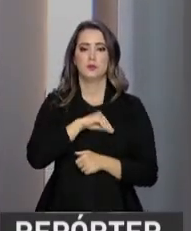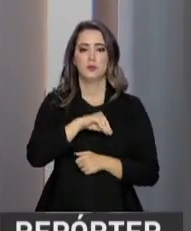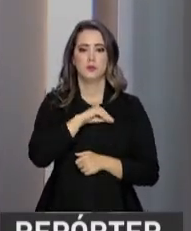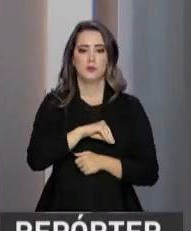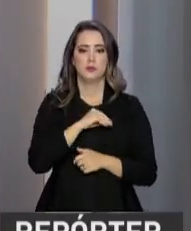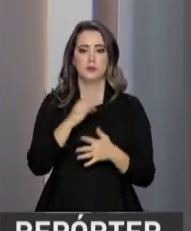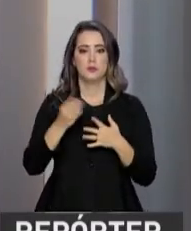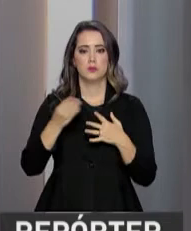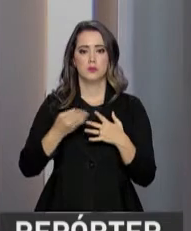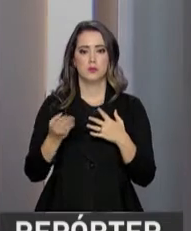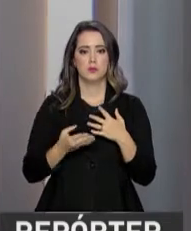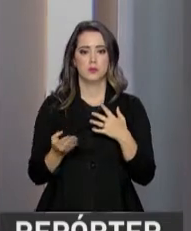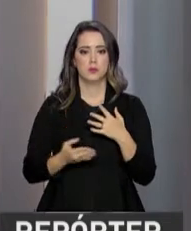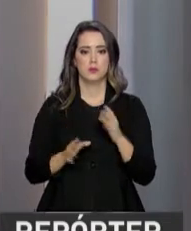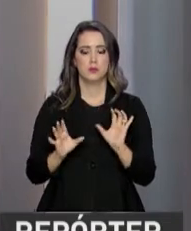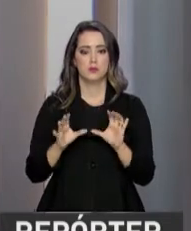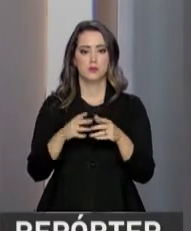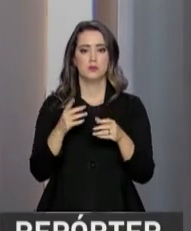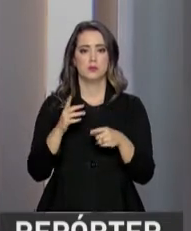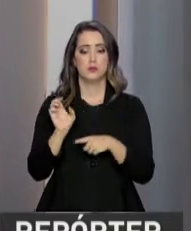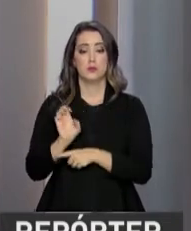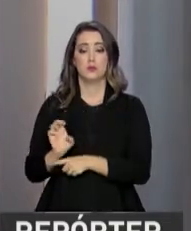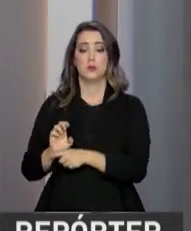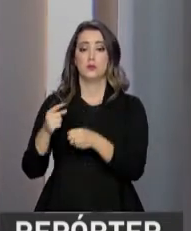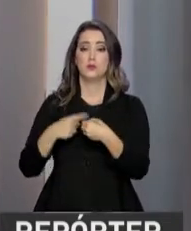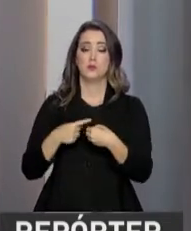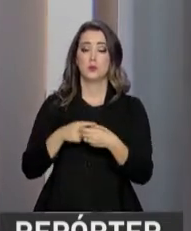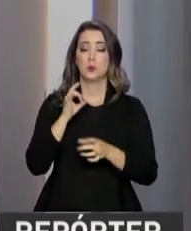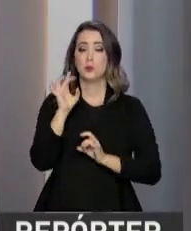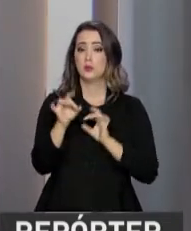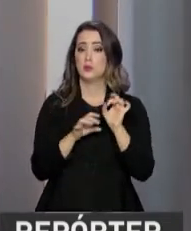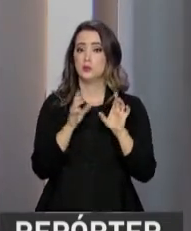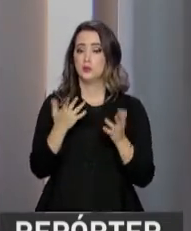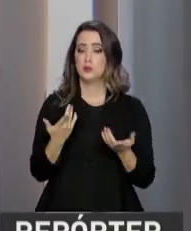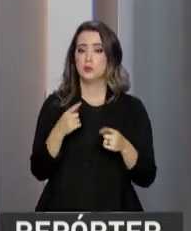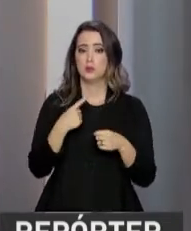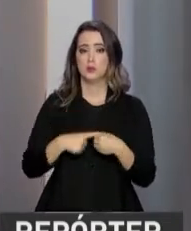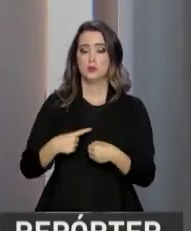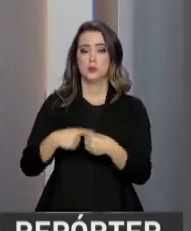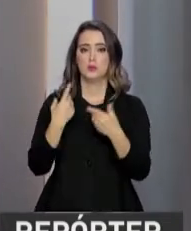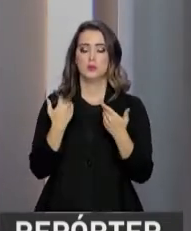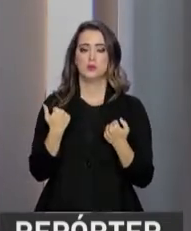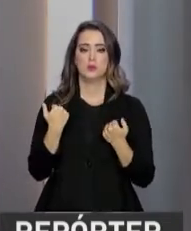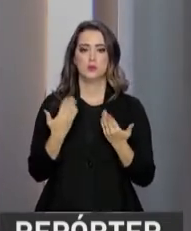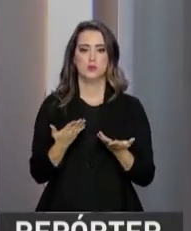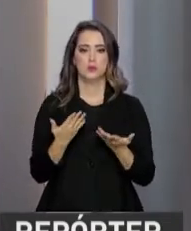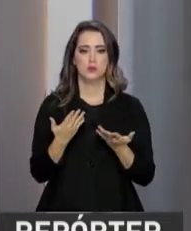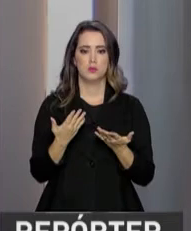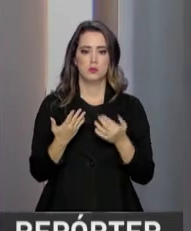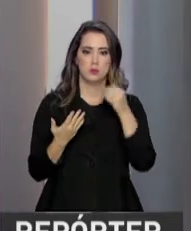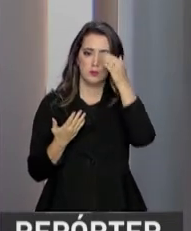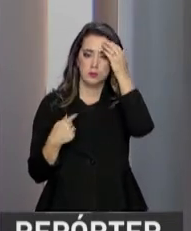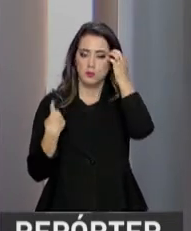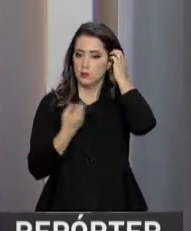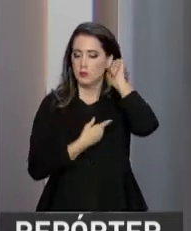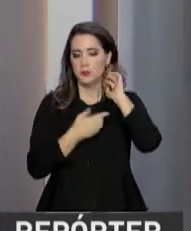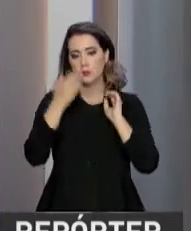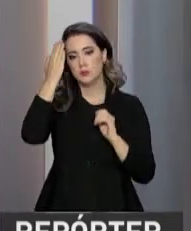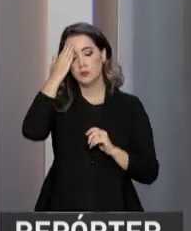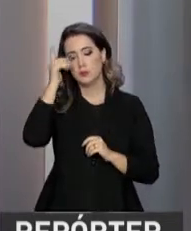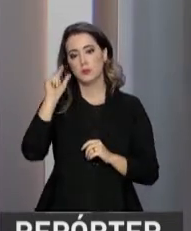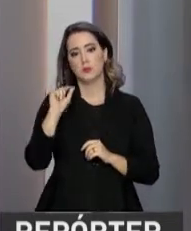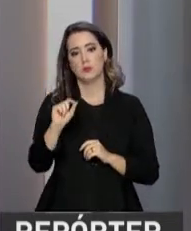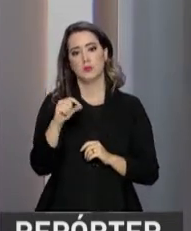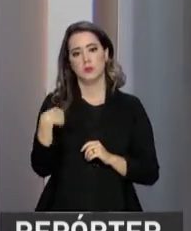financiamentos para estados e municípios mas em especial para os municípios é nós entendemos que com